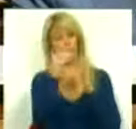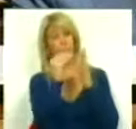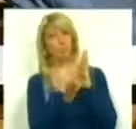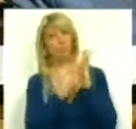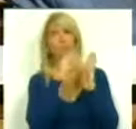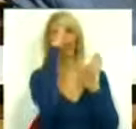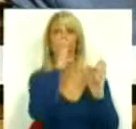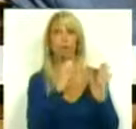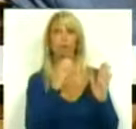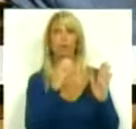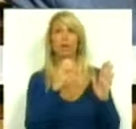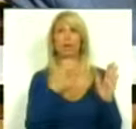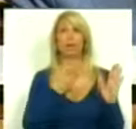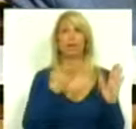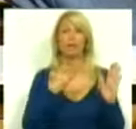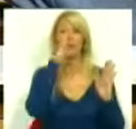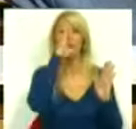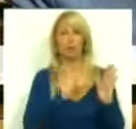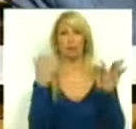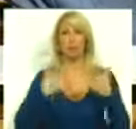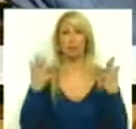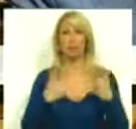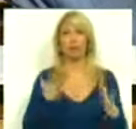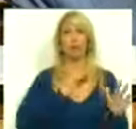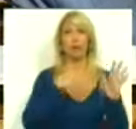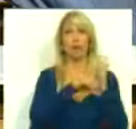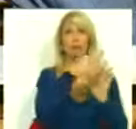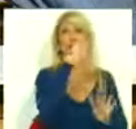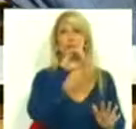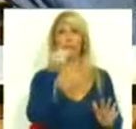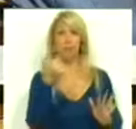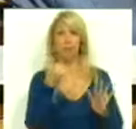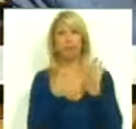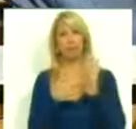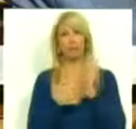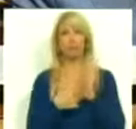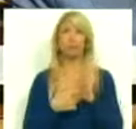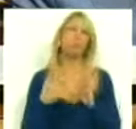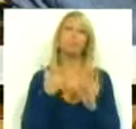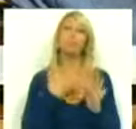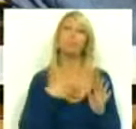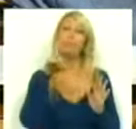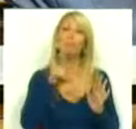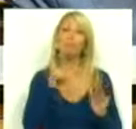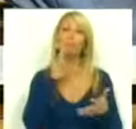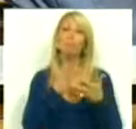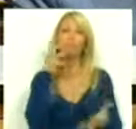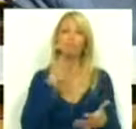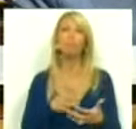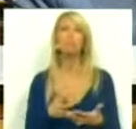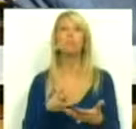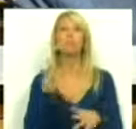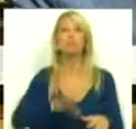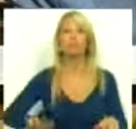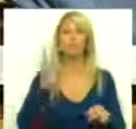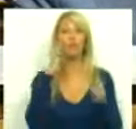diria o Decreto-Lei 166 de 2005. Gostaríamos também de sublinhar e enfatizar que as situações